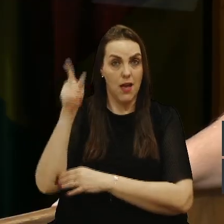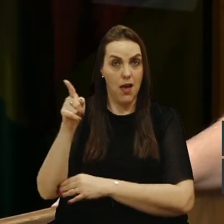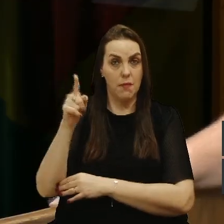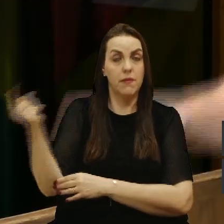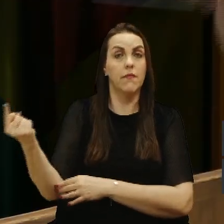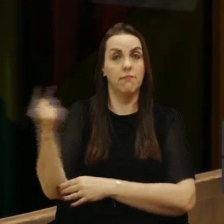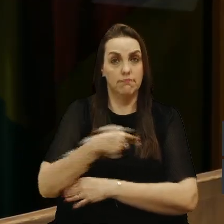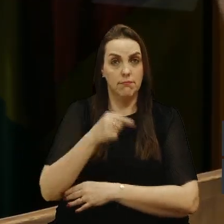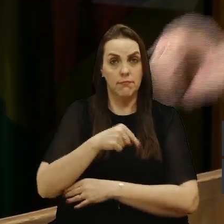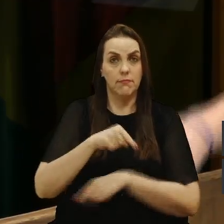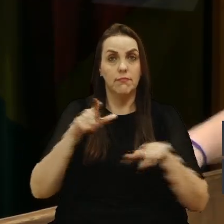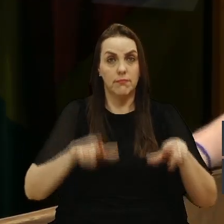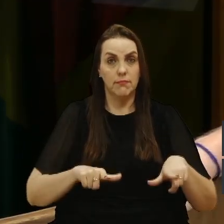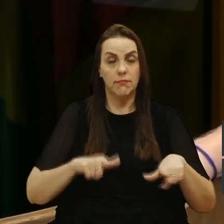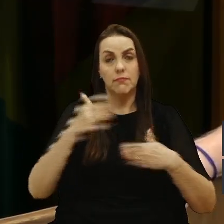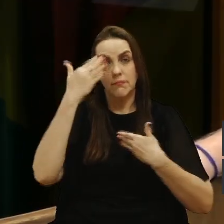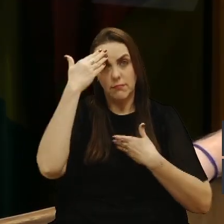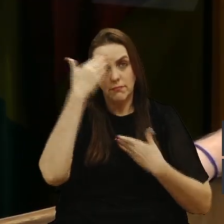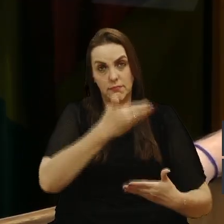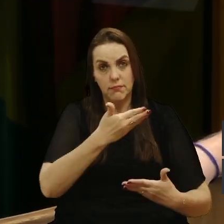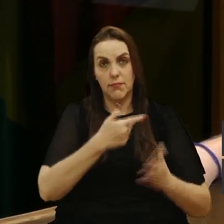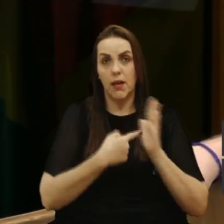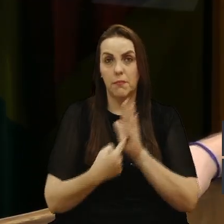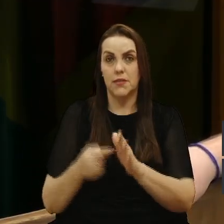gabinete agradecer que tinha apresentado o cálculo.